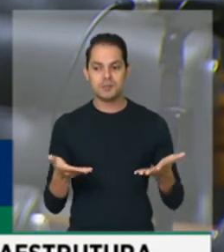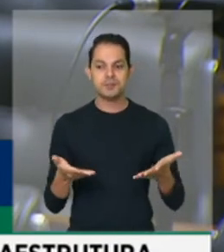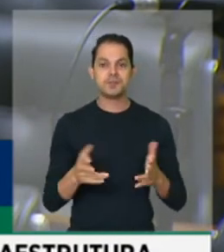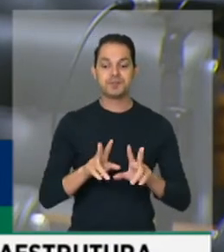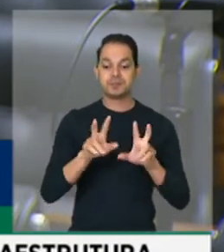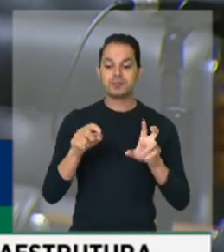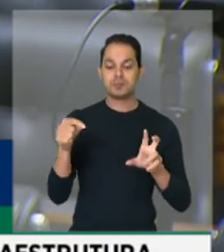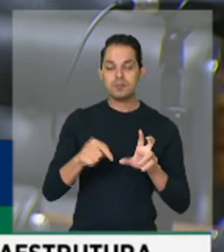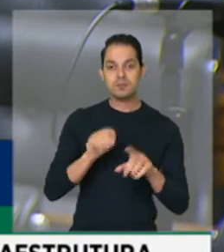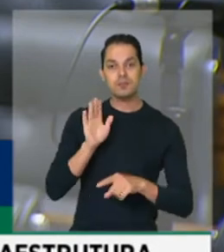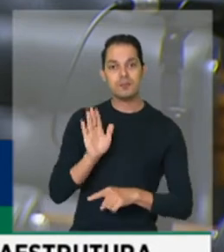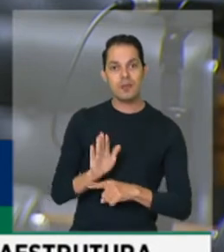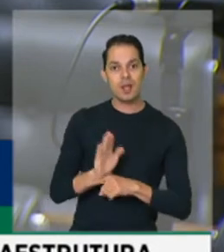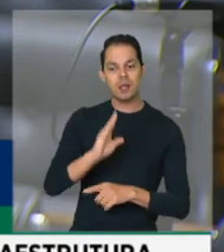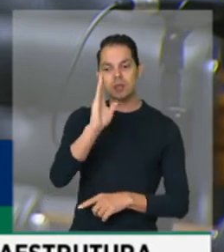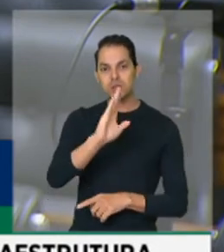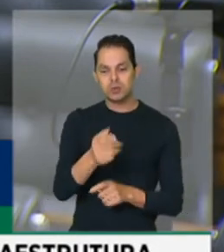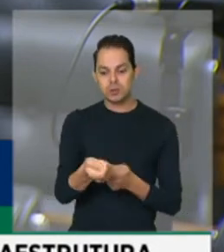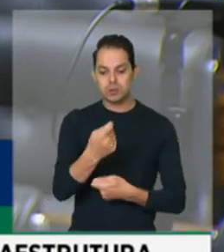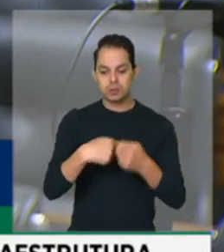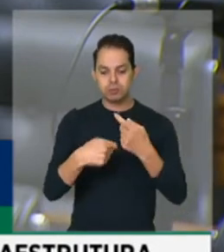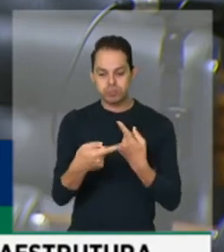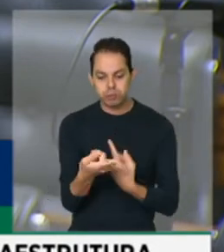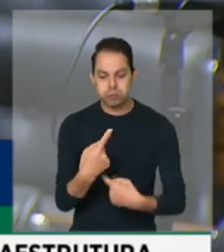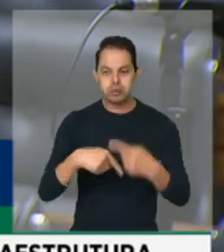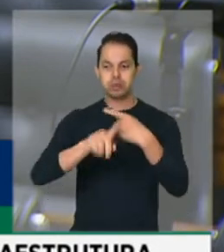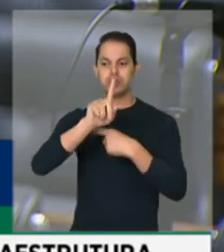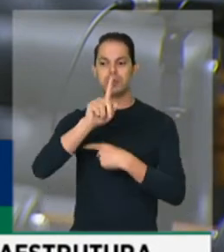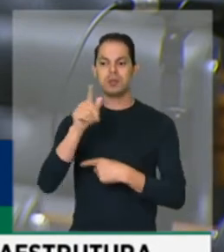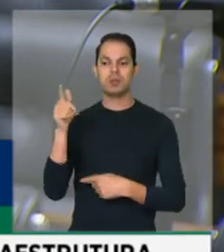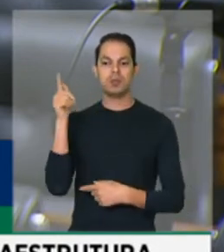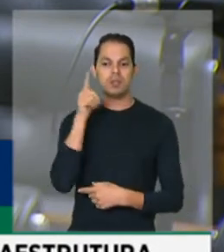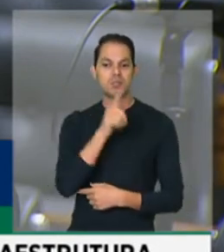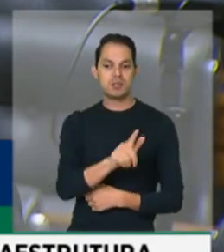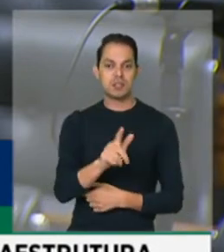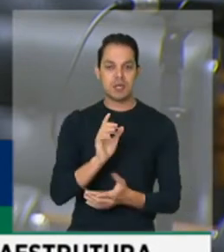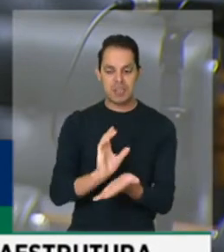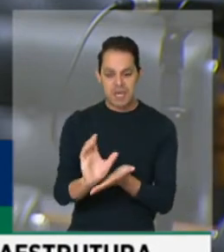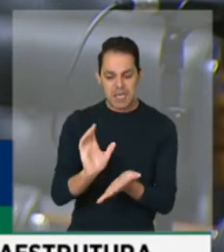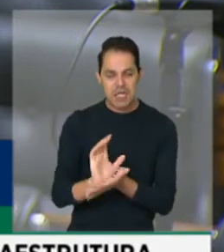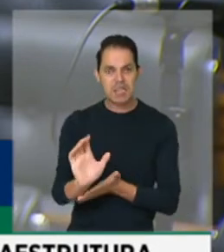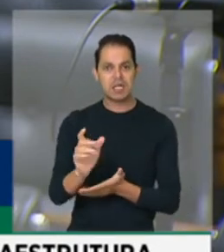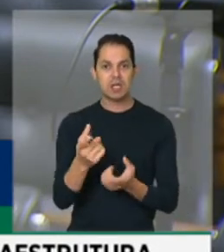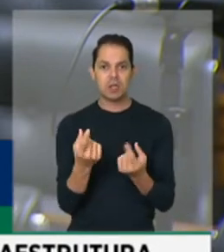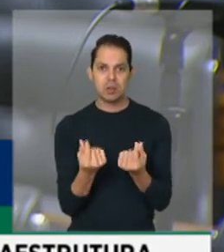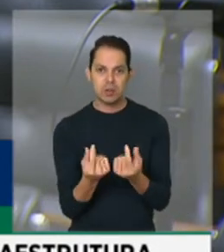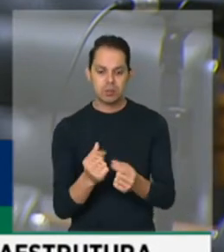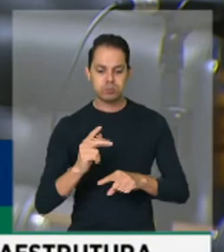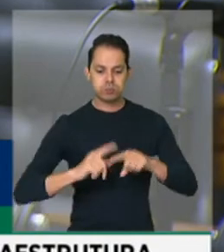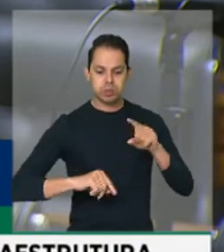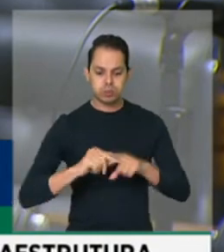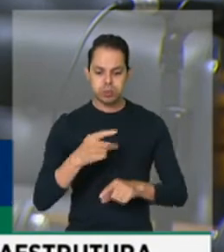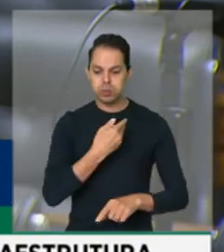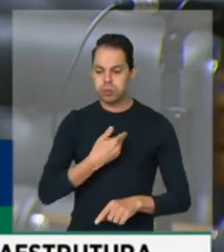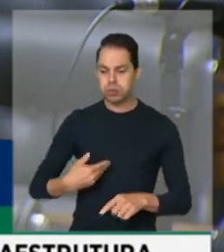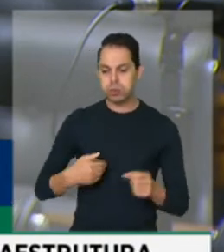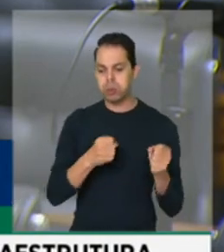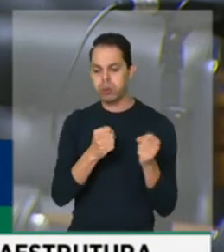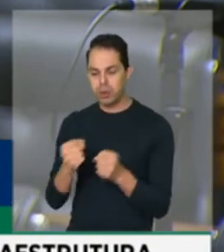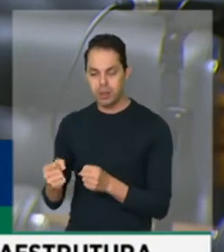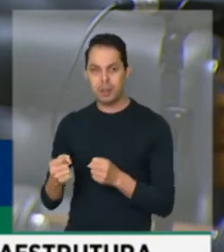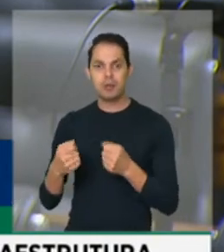ajudar o Brasil a sair da crise econômica, presidente. Quando faltam investimentos, quando faltam recursos para o poder público, a gente tem que sim